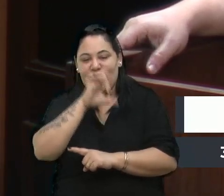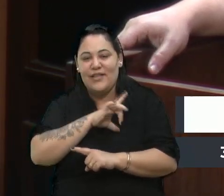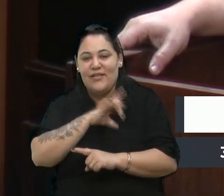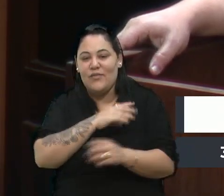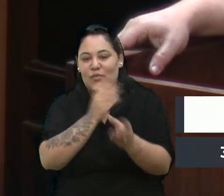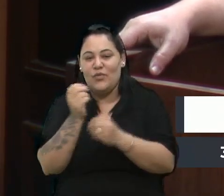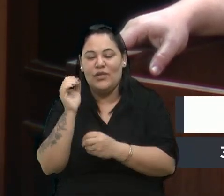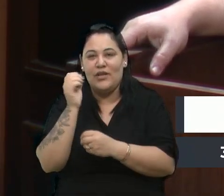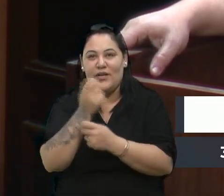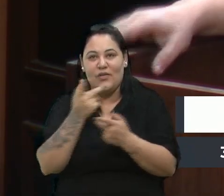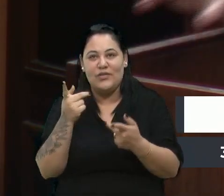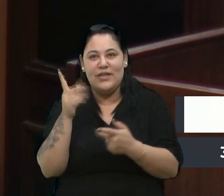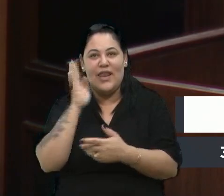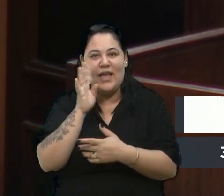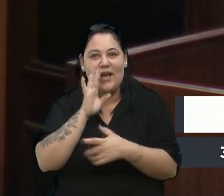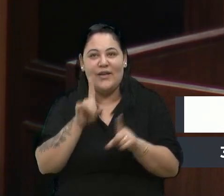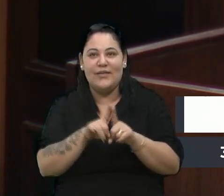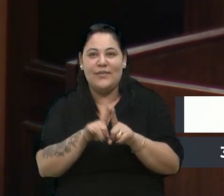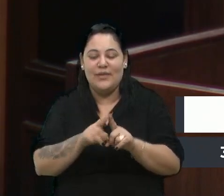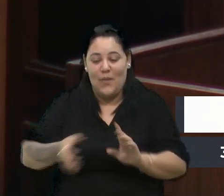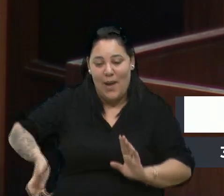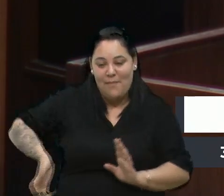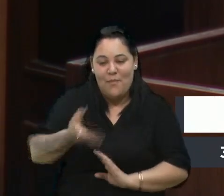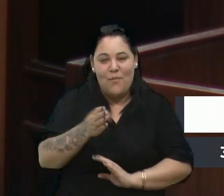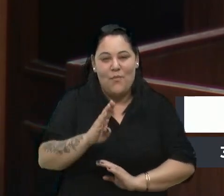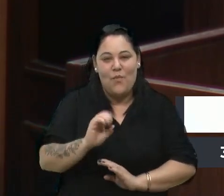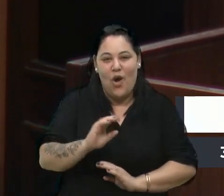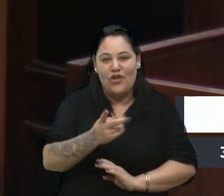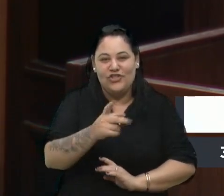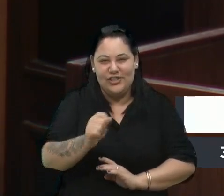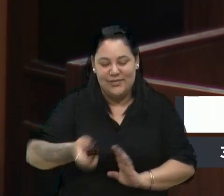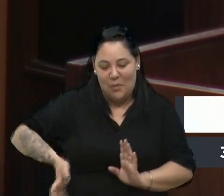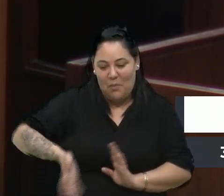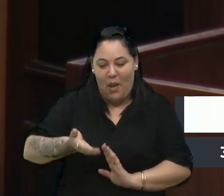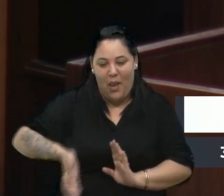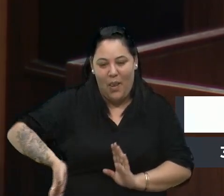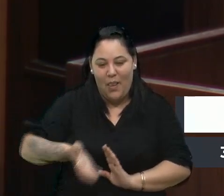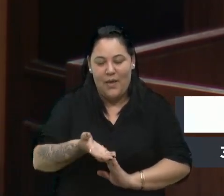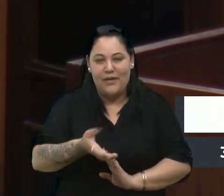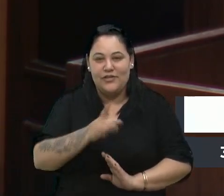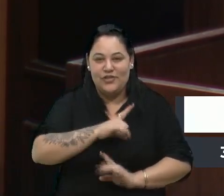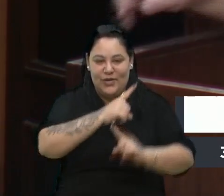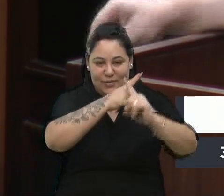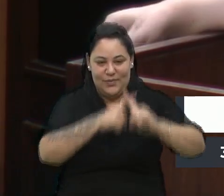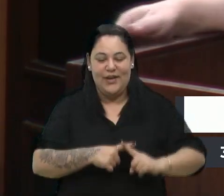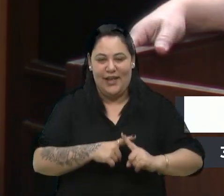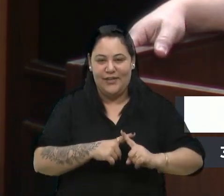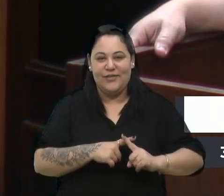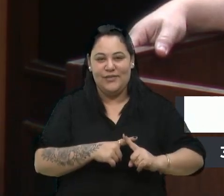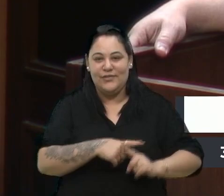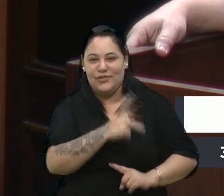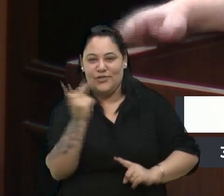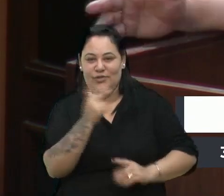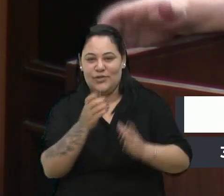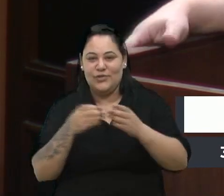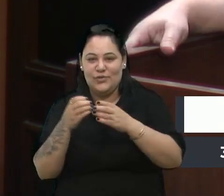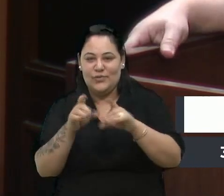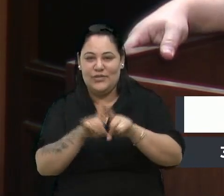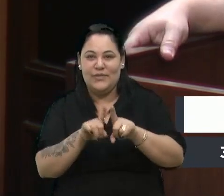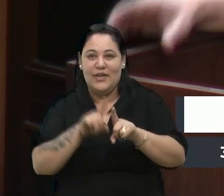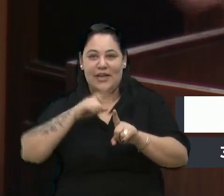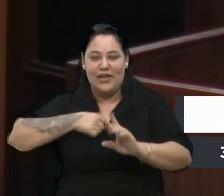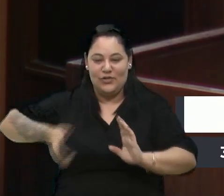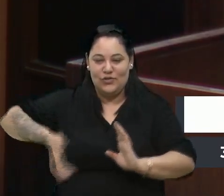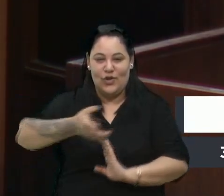eventos aconteceram em Forqueta. Então a bocha também estava lá com as finais entre Vera Cruz e União Forquetense. E eu agora jogo pelo